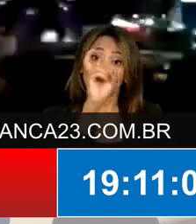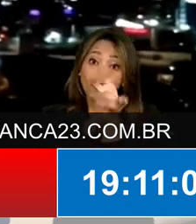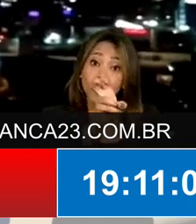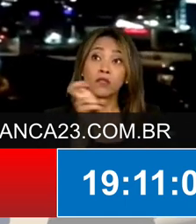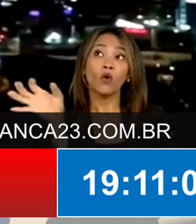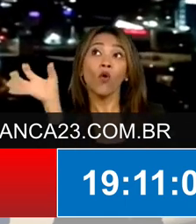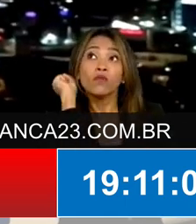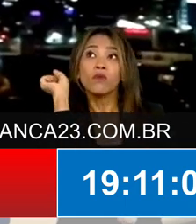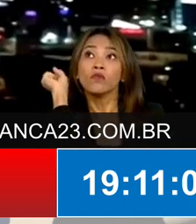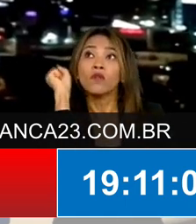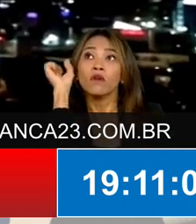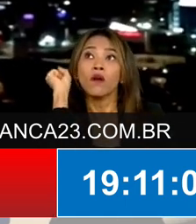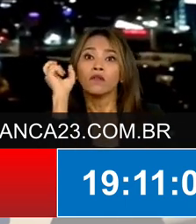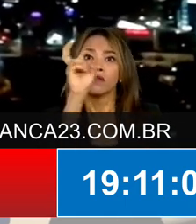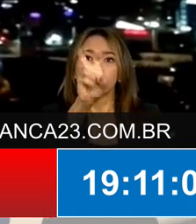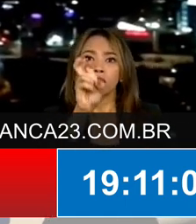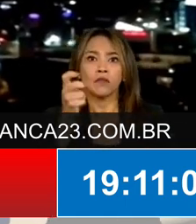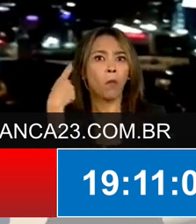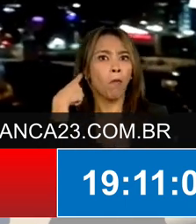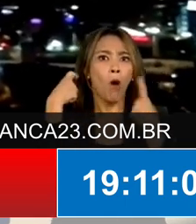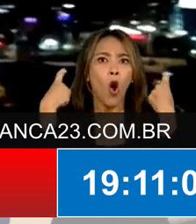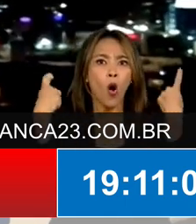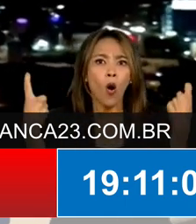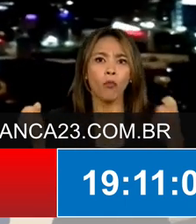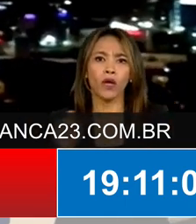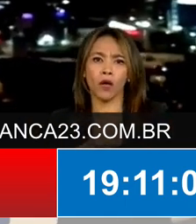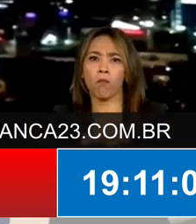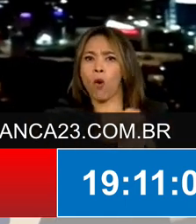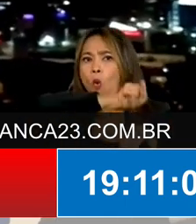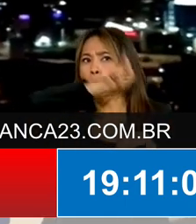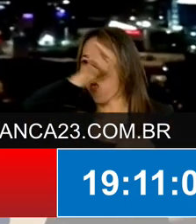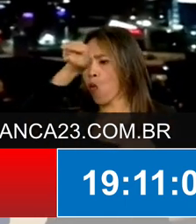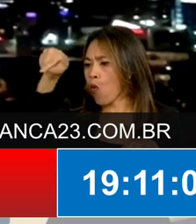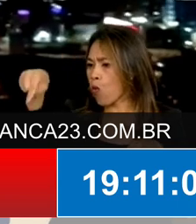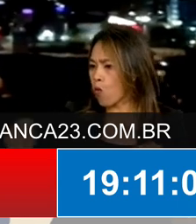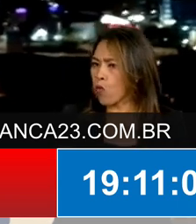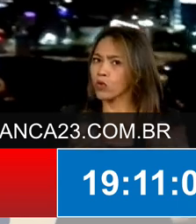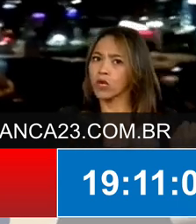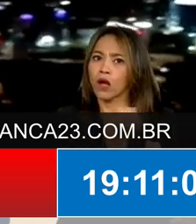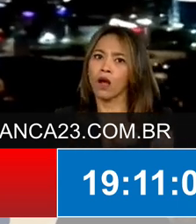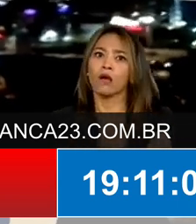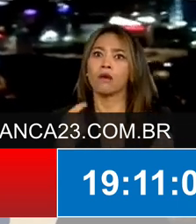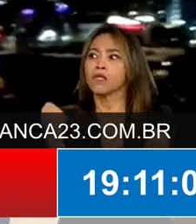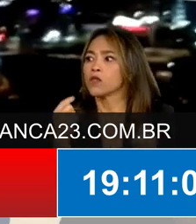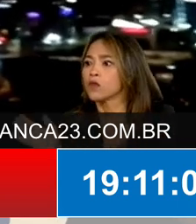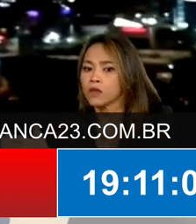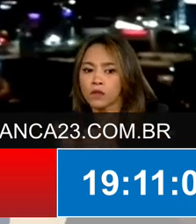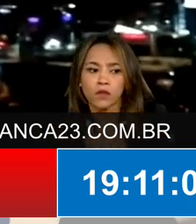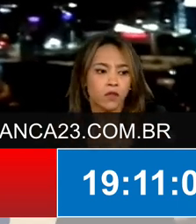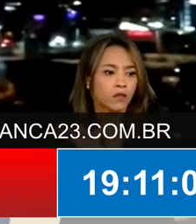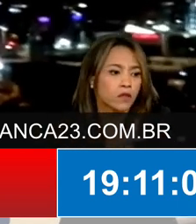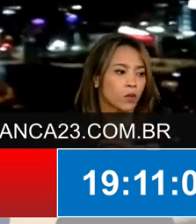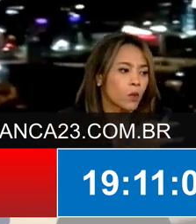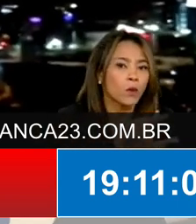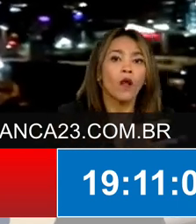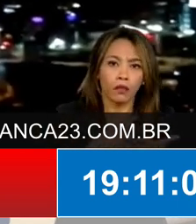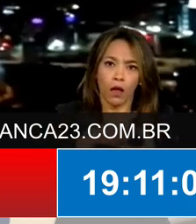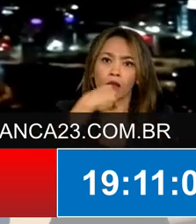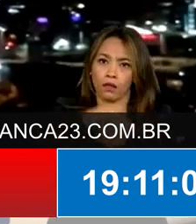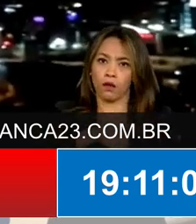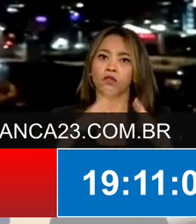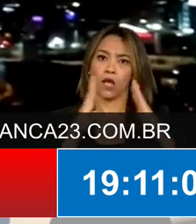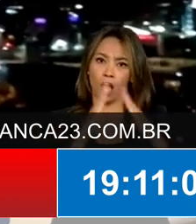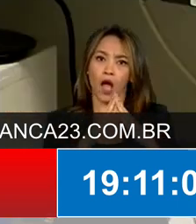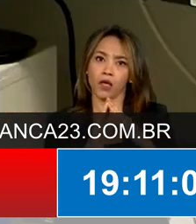Ouviu né sirene de disparo de foguetes e aí a gente teve que se abrigar a gente tem um abrigo aqui em casa né